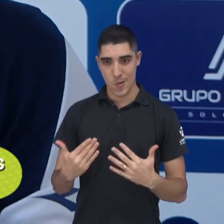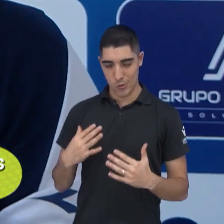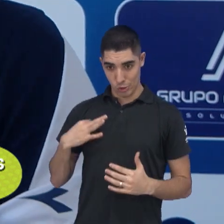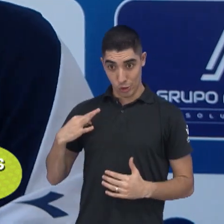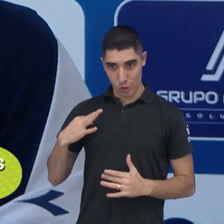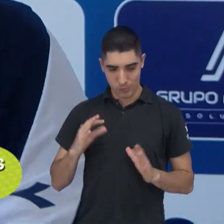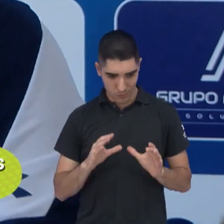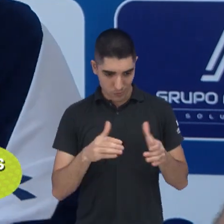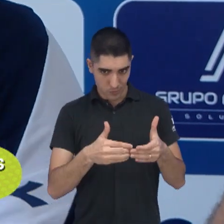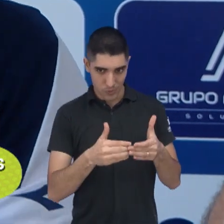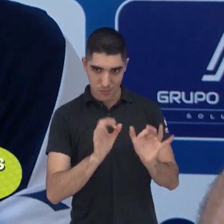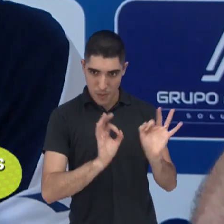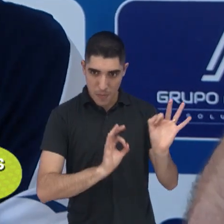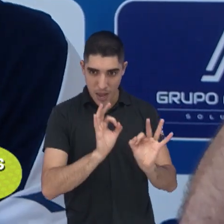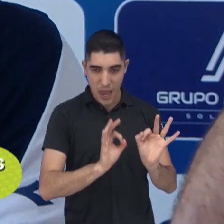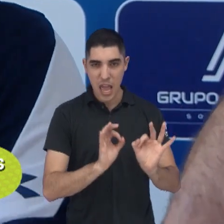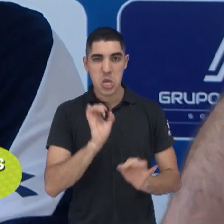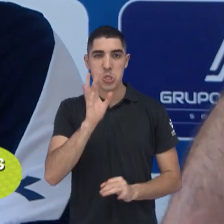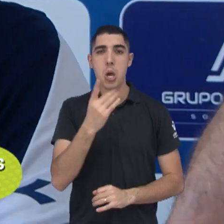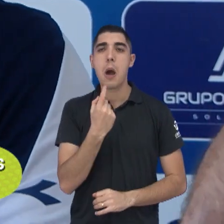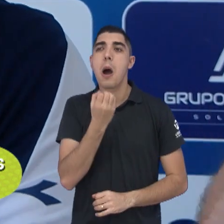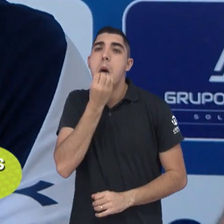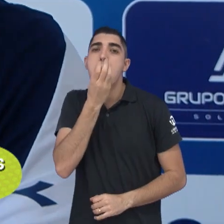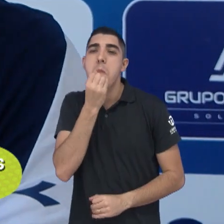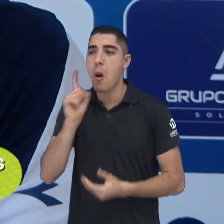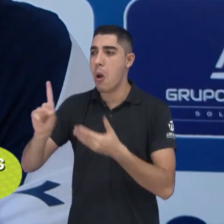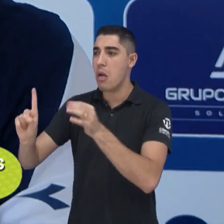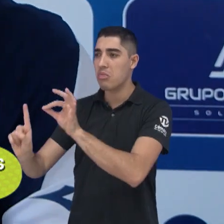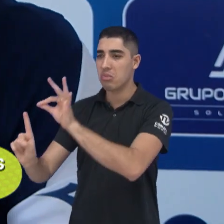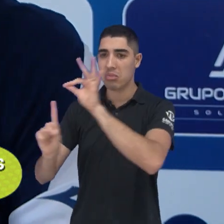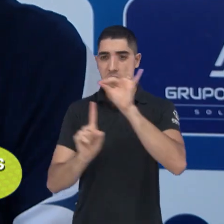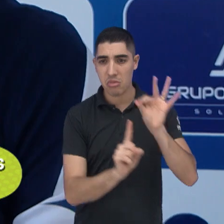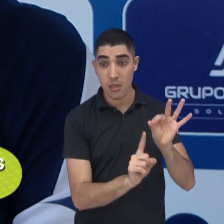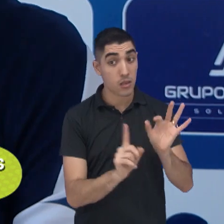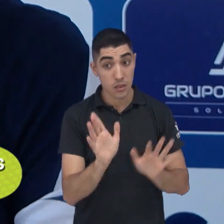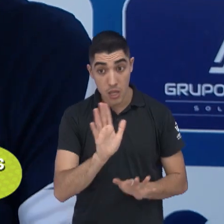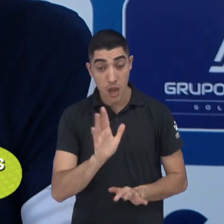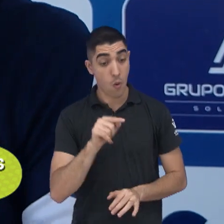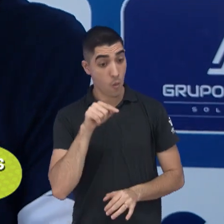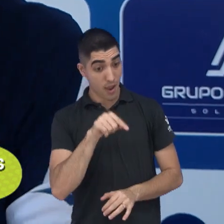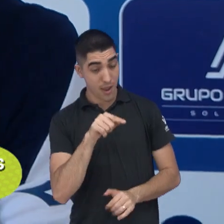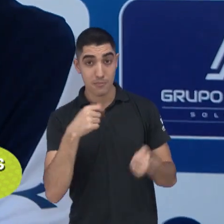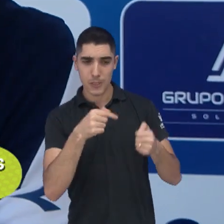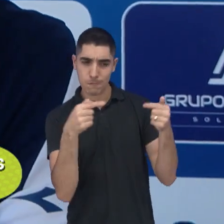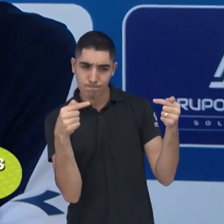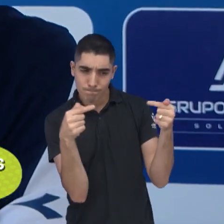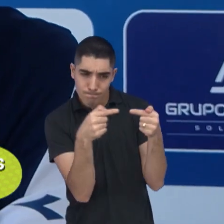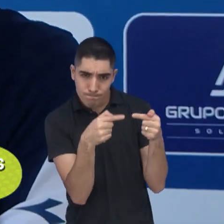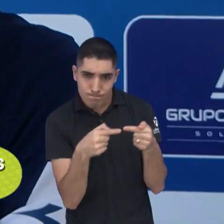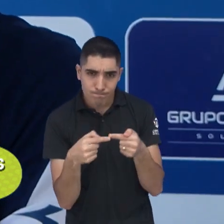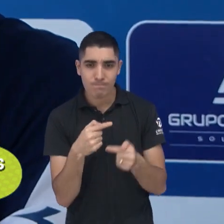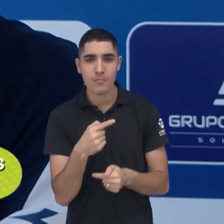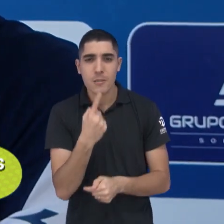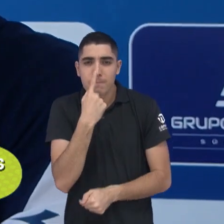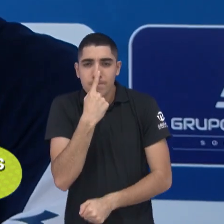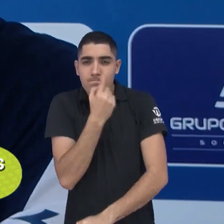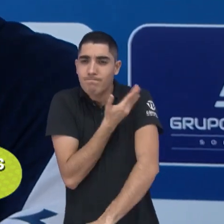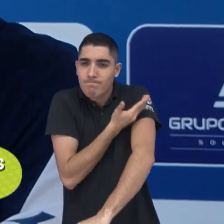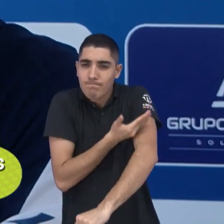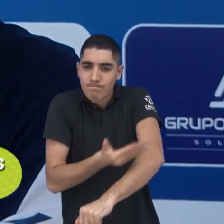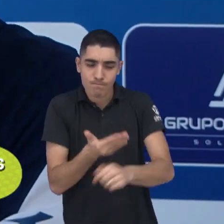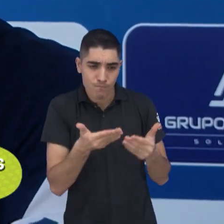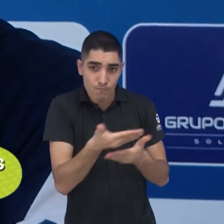porque não é só pegar um bom jogador, é um jogador que ele tem que encaixar no modelo de jogo, ele tem que encaixar naquilo que